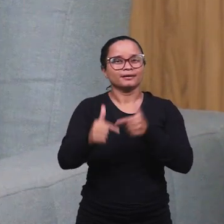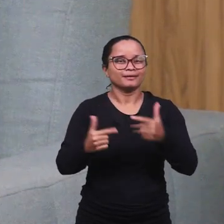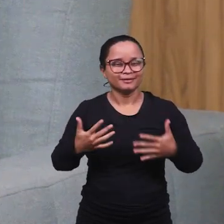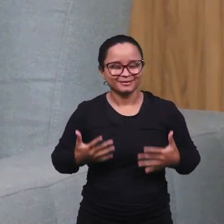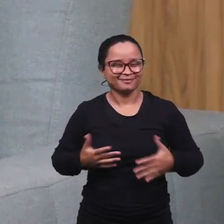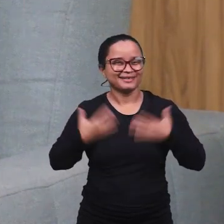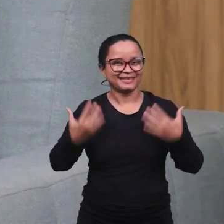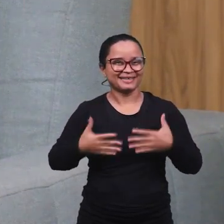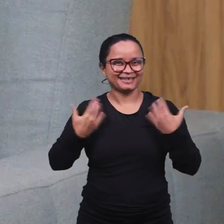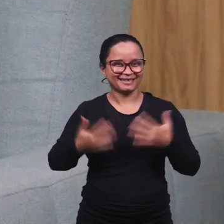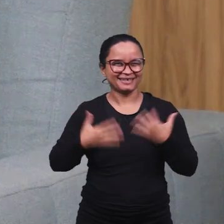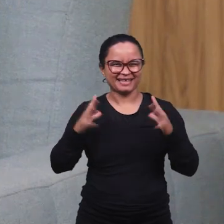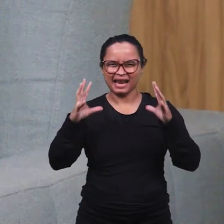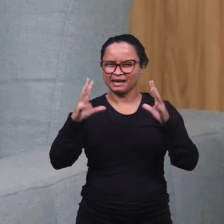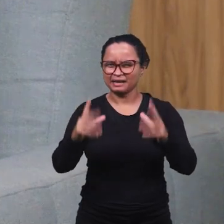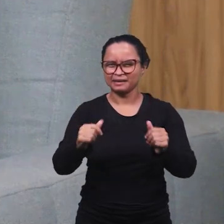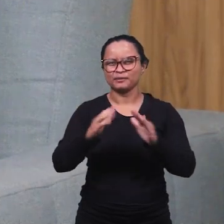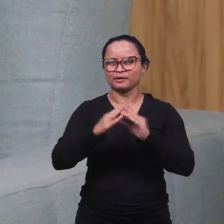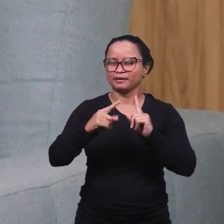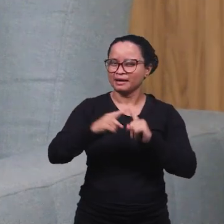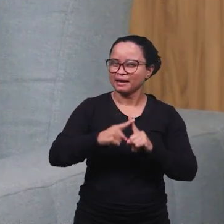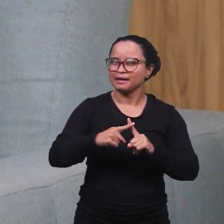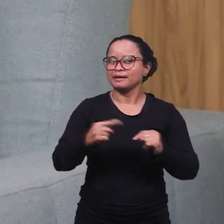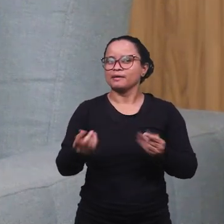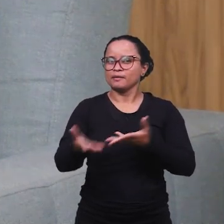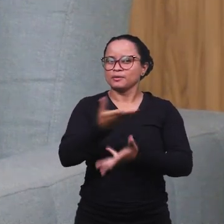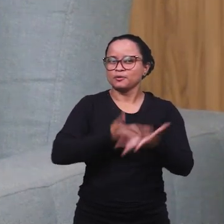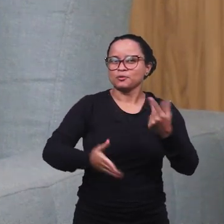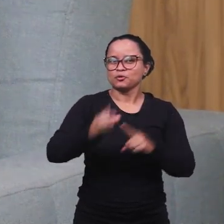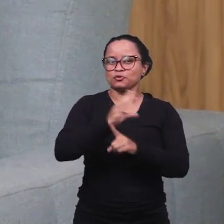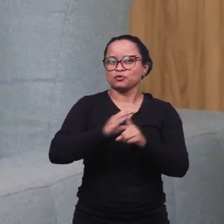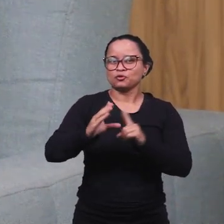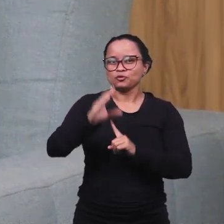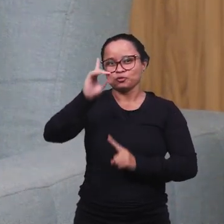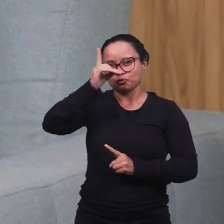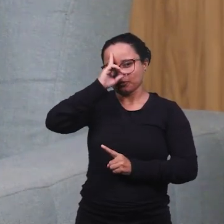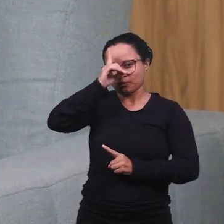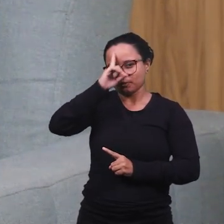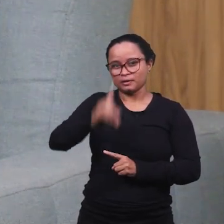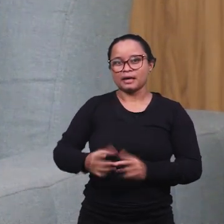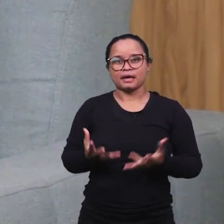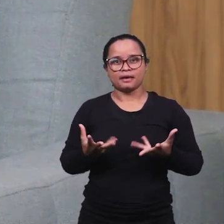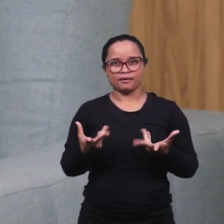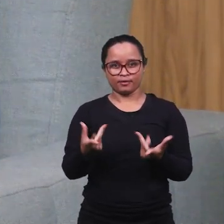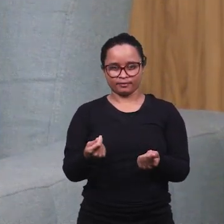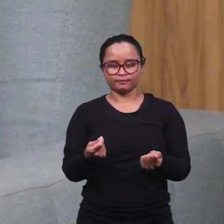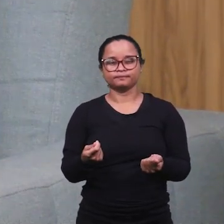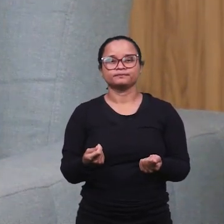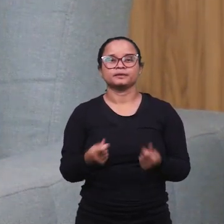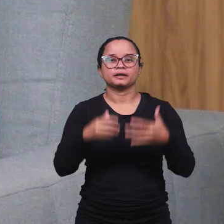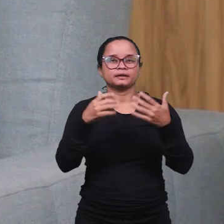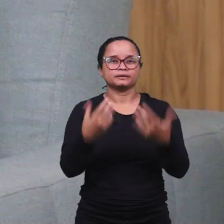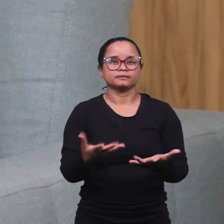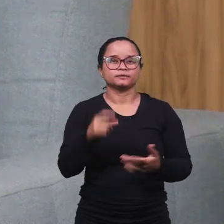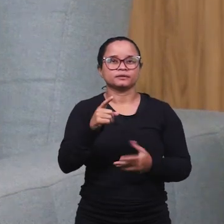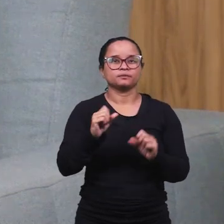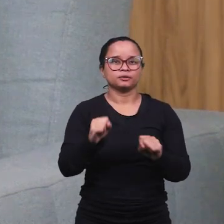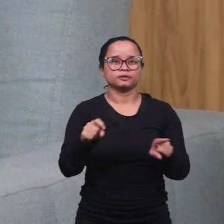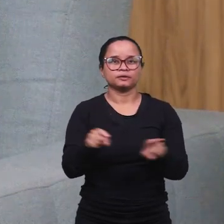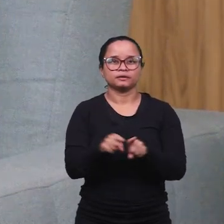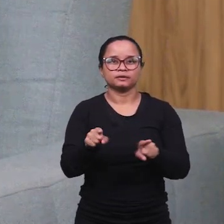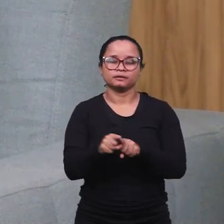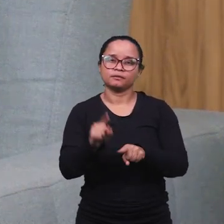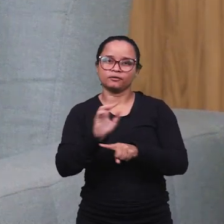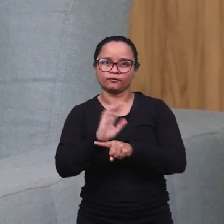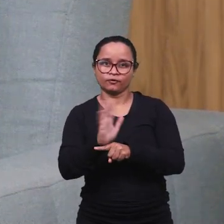você realiza essa obra com alegria, limpa a casa do Senhor, participa dos cultos diários, isso é maravilhoso. Então você